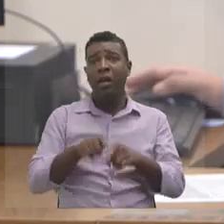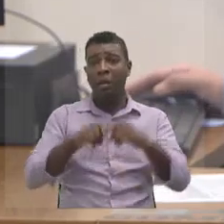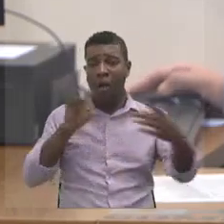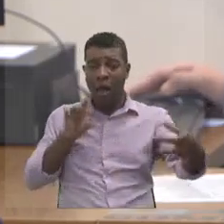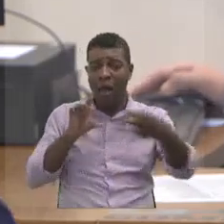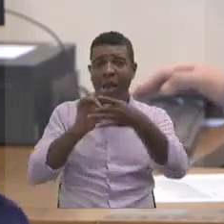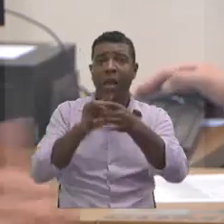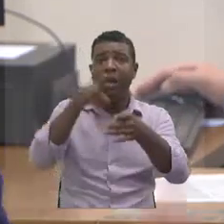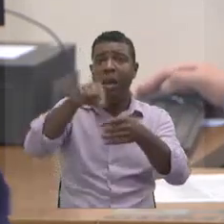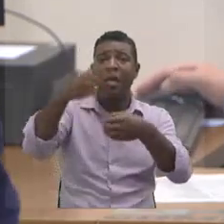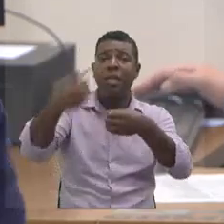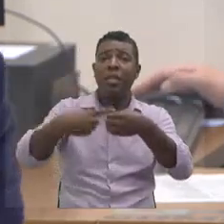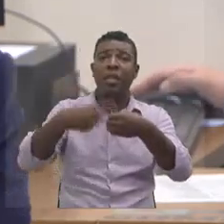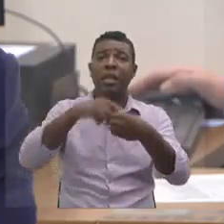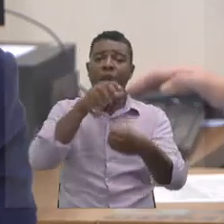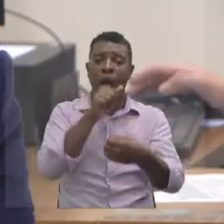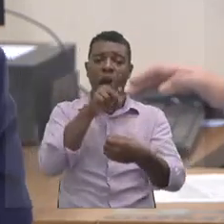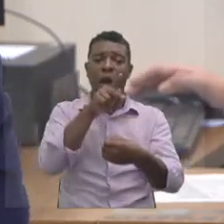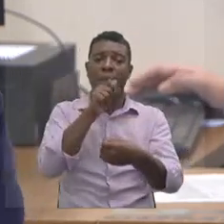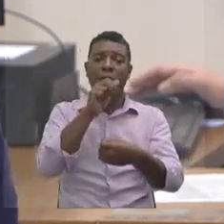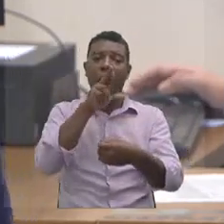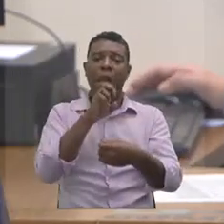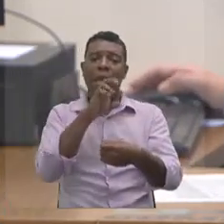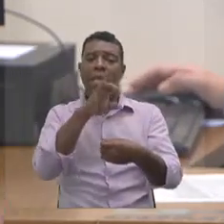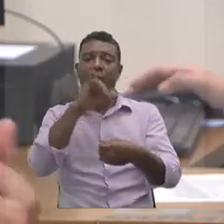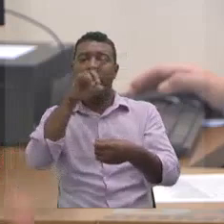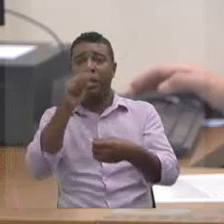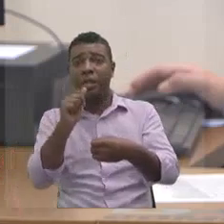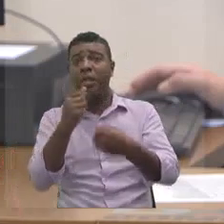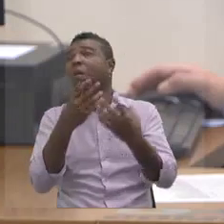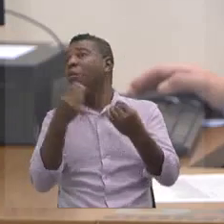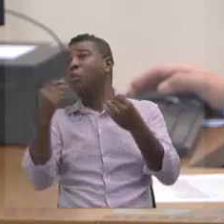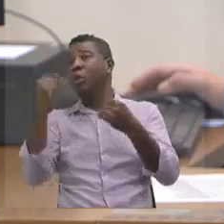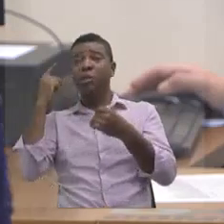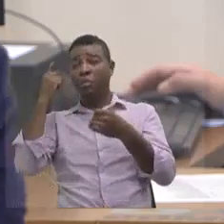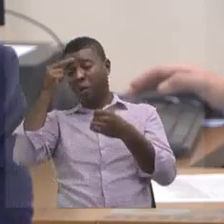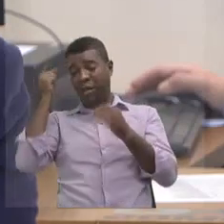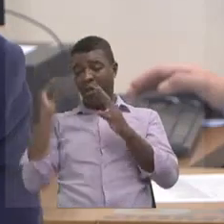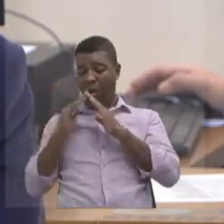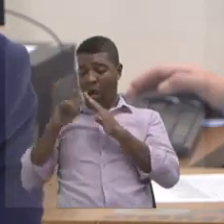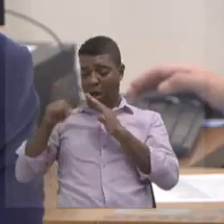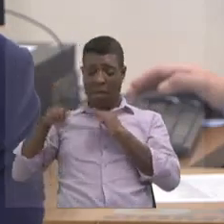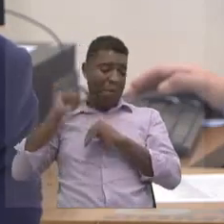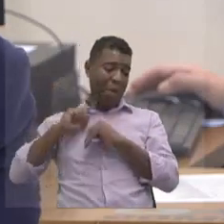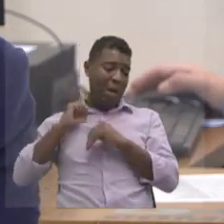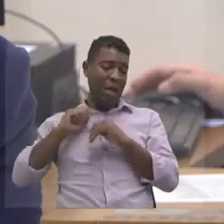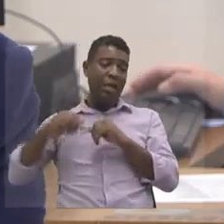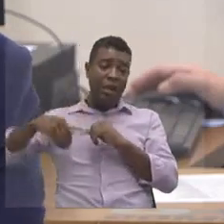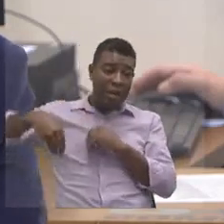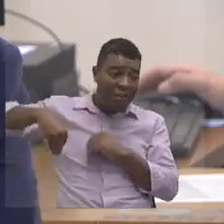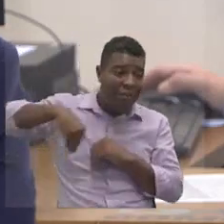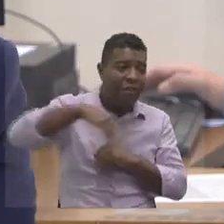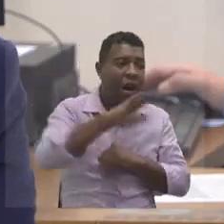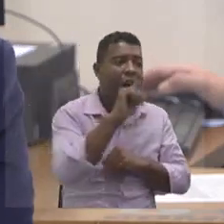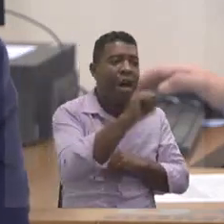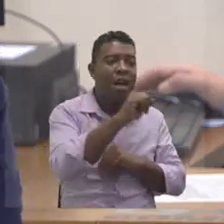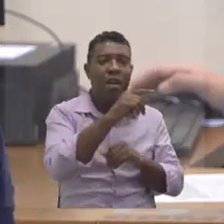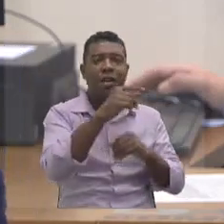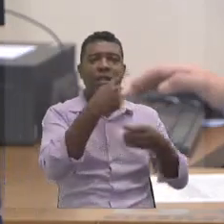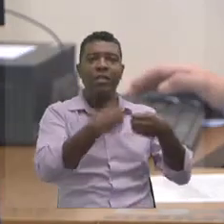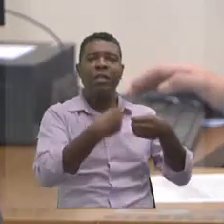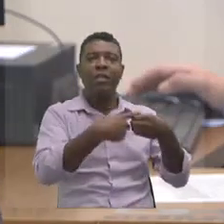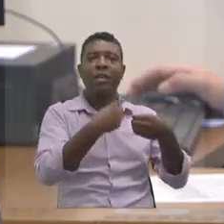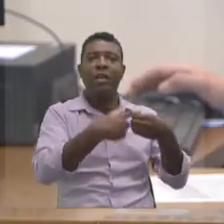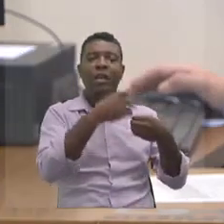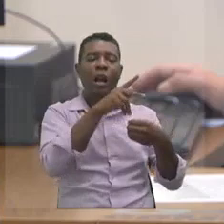muitos mineiros vão Aparecida muitas pessoas do Estado de São Paulo vem a Minas Gerais temos uma produção